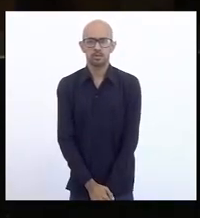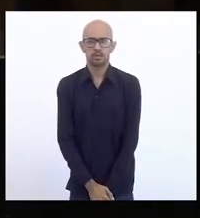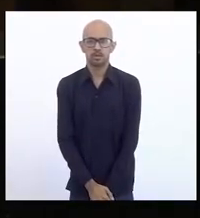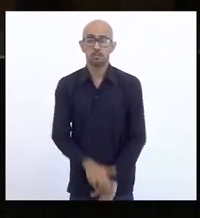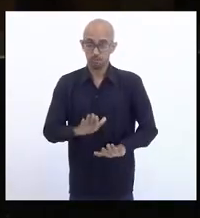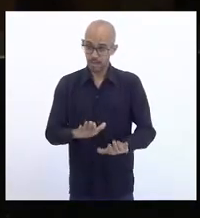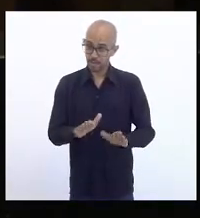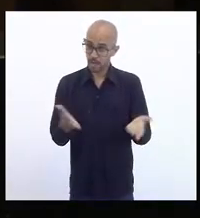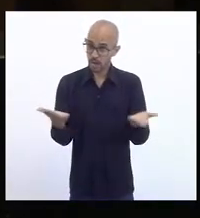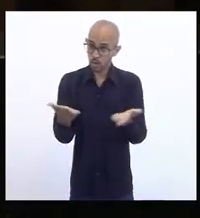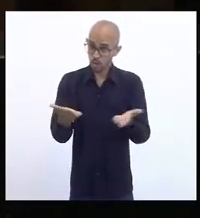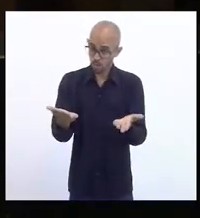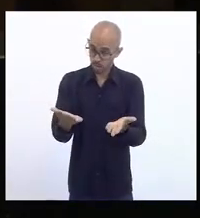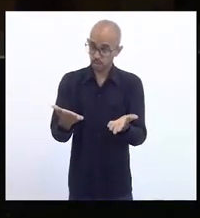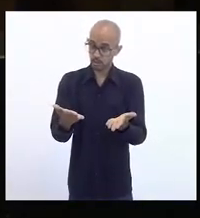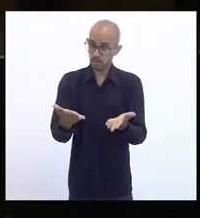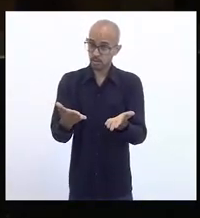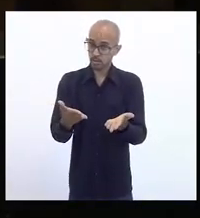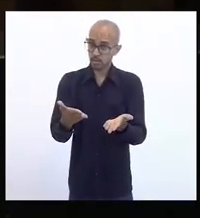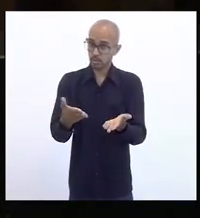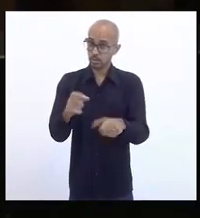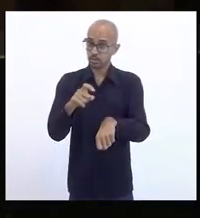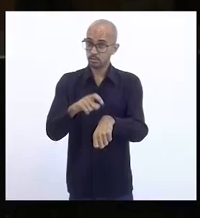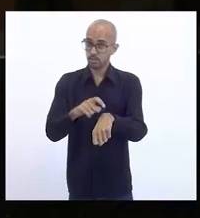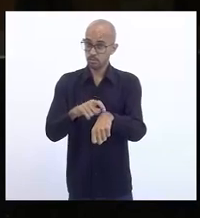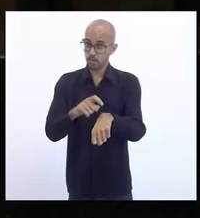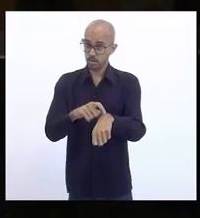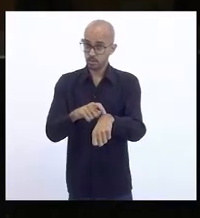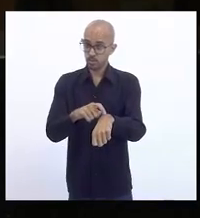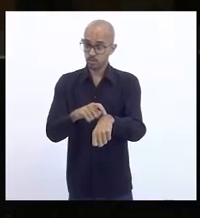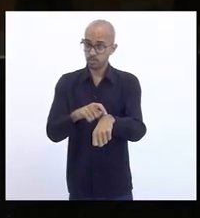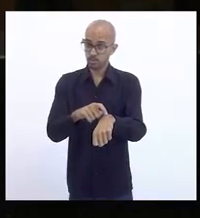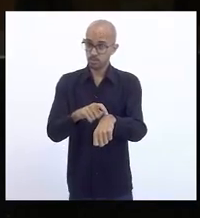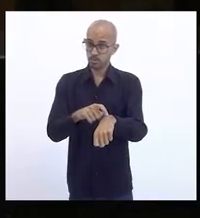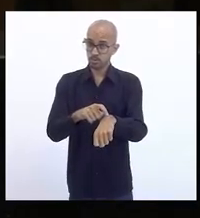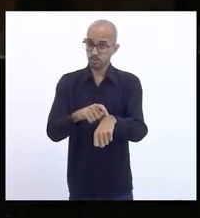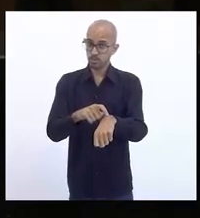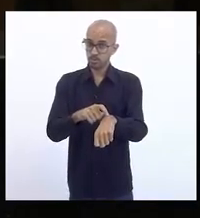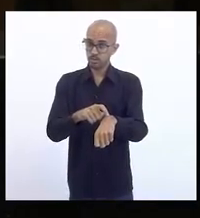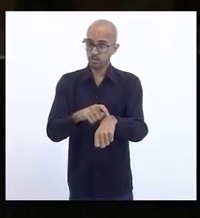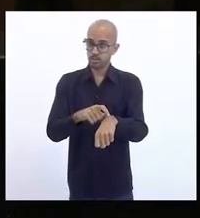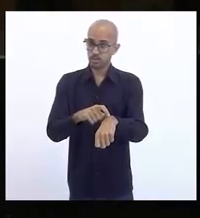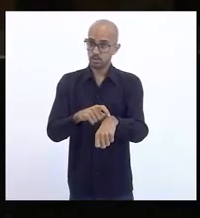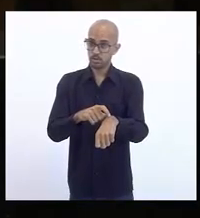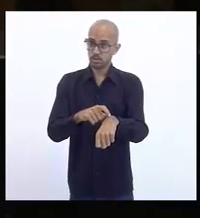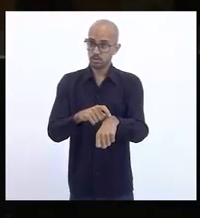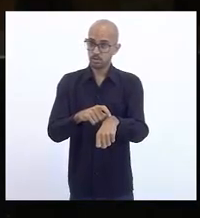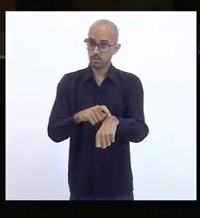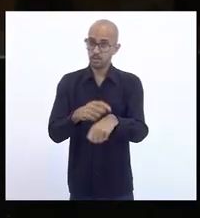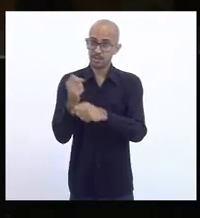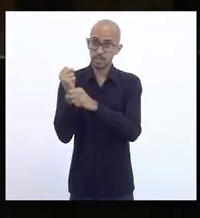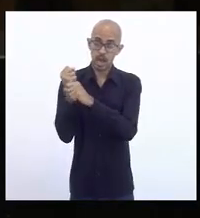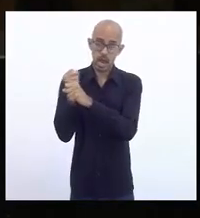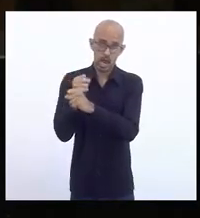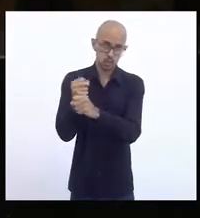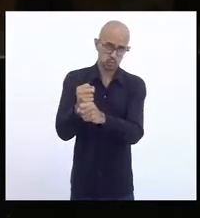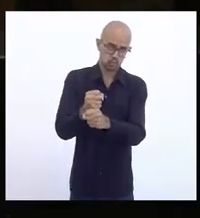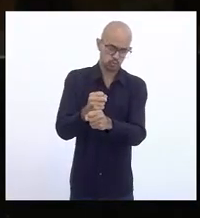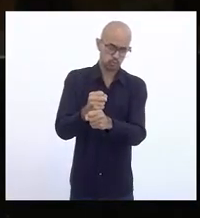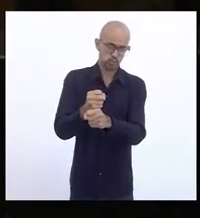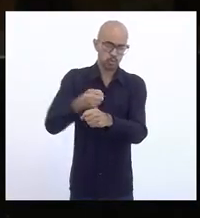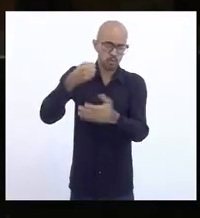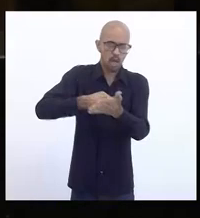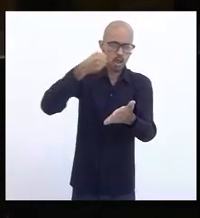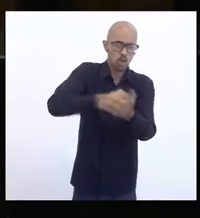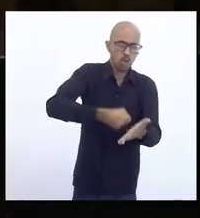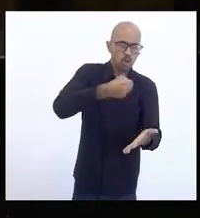enquanto, quer dizer, aquela despreocupação que durante anos foi uma